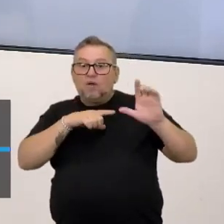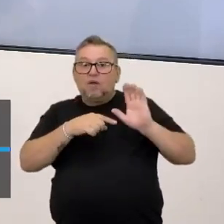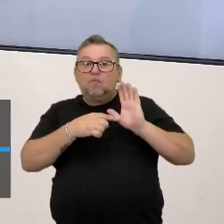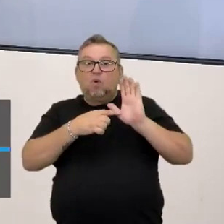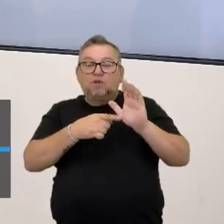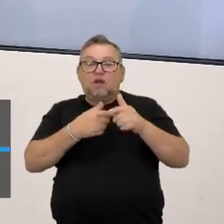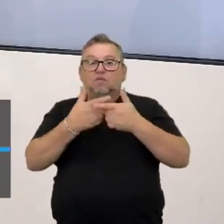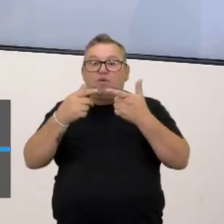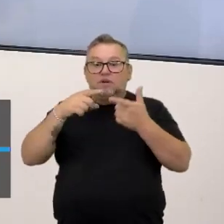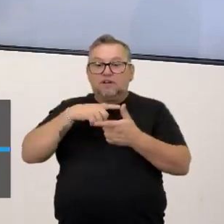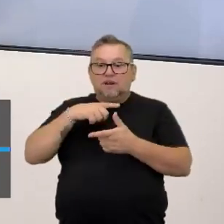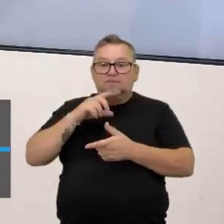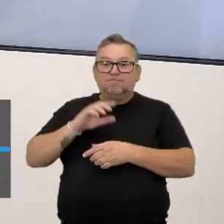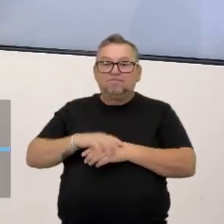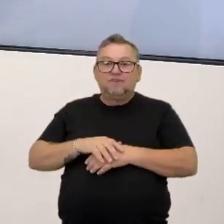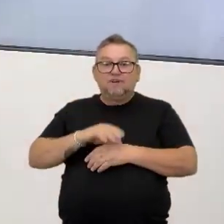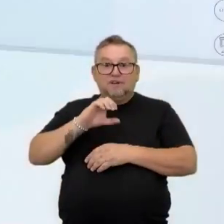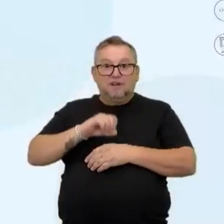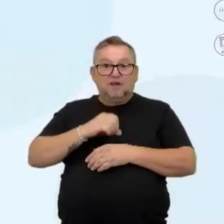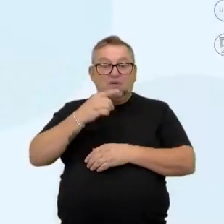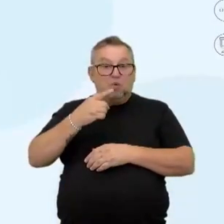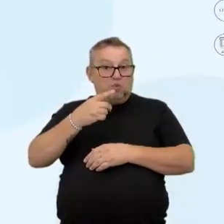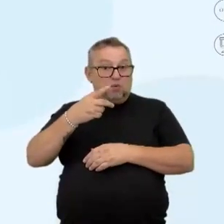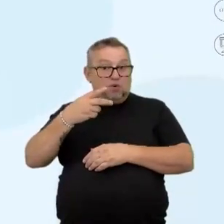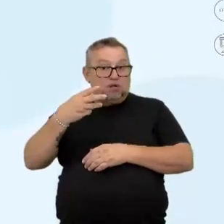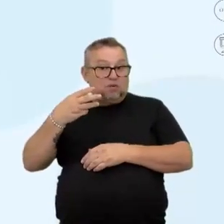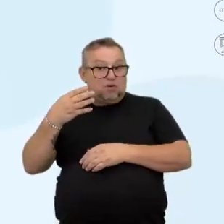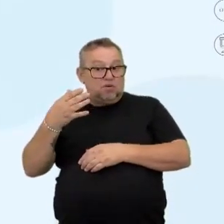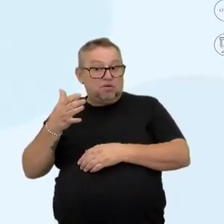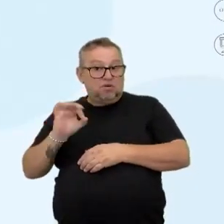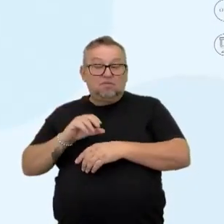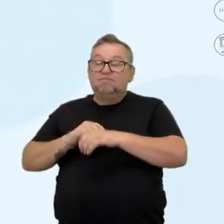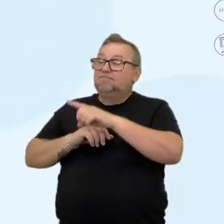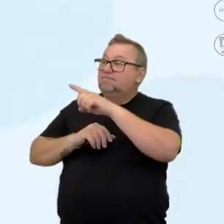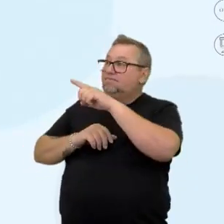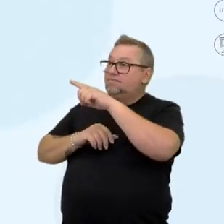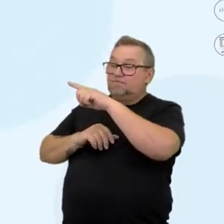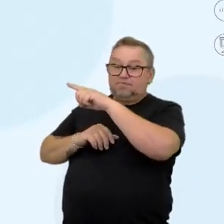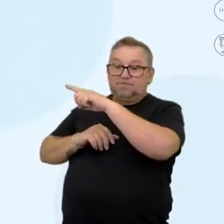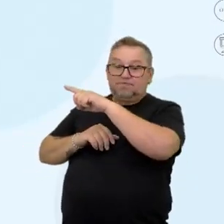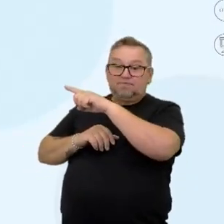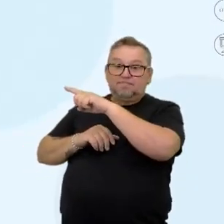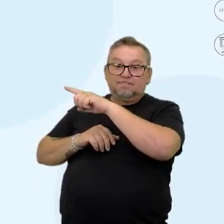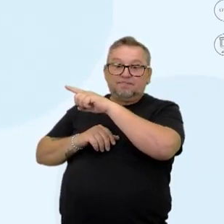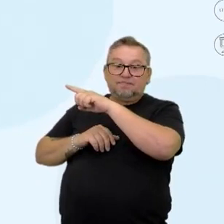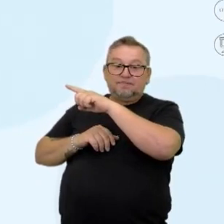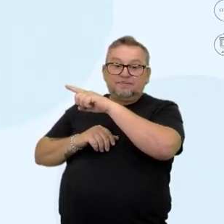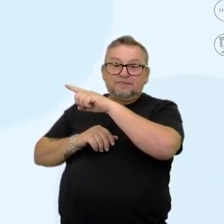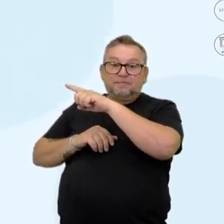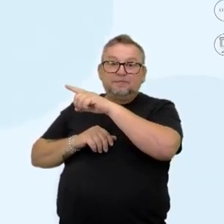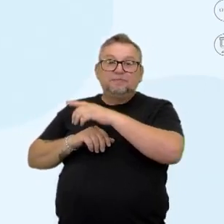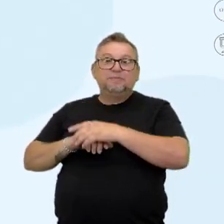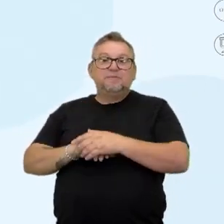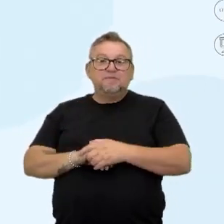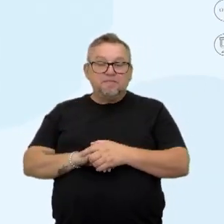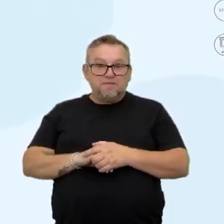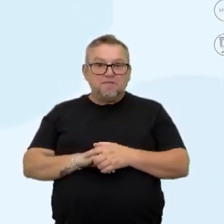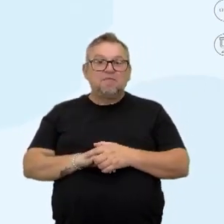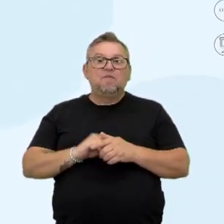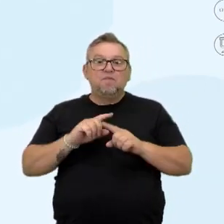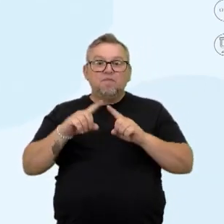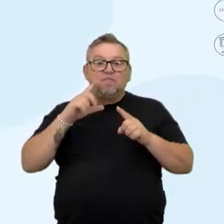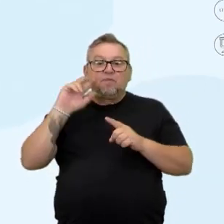os elementos, e tá aí os elementos, ó. Então, todos aí são realmente 11, como o professor falou, mas o campo amostral ele